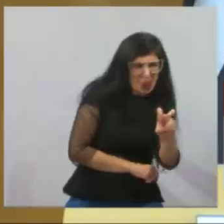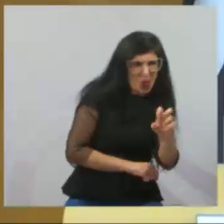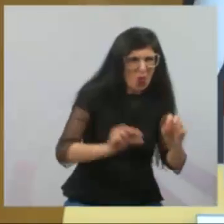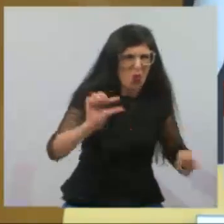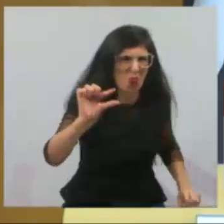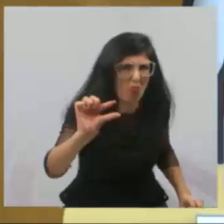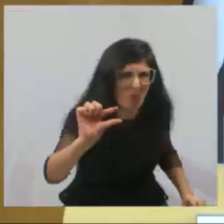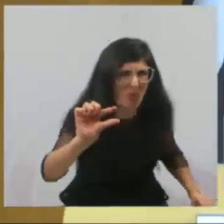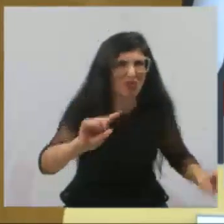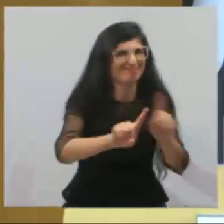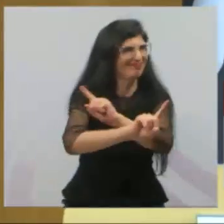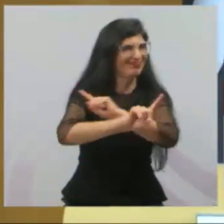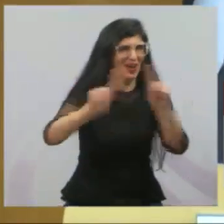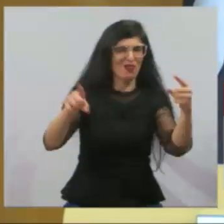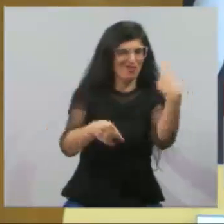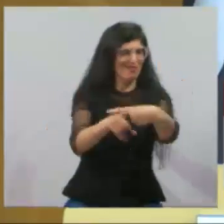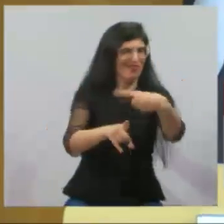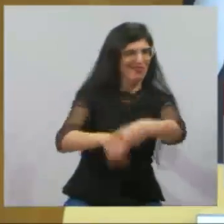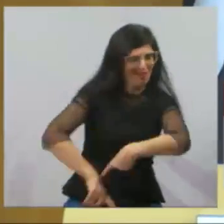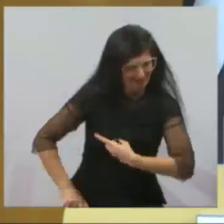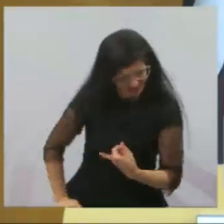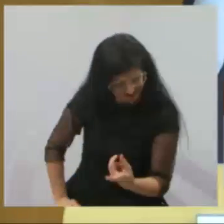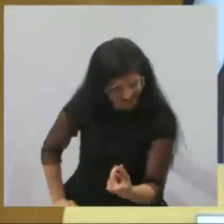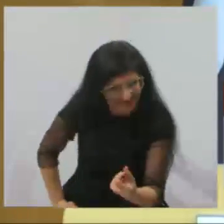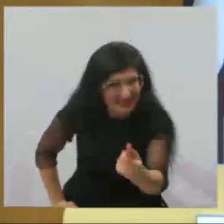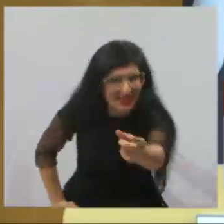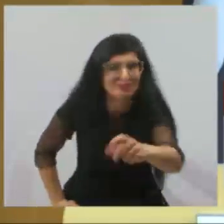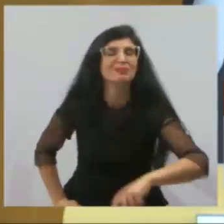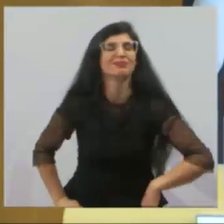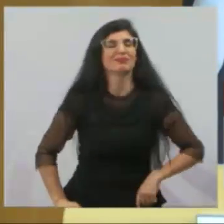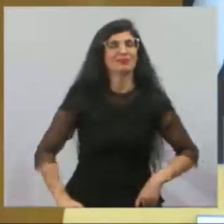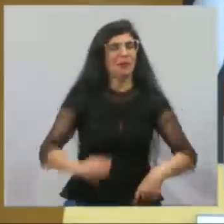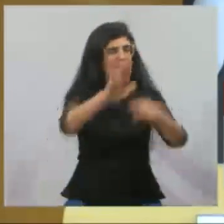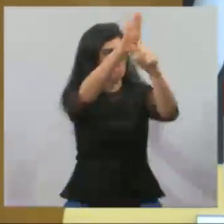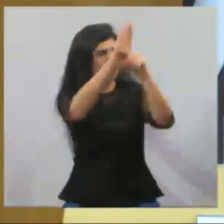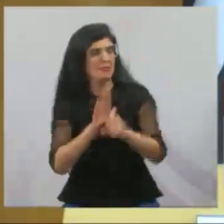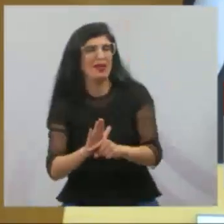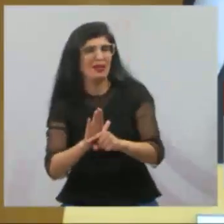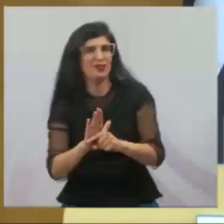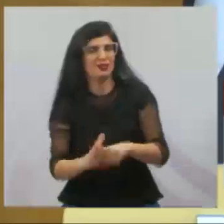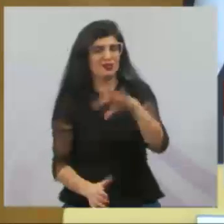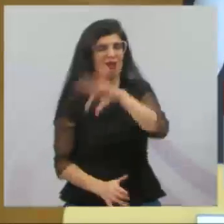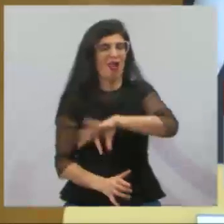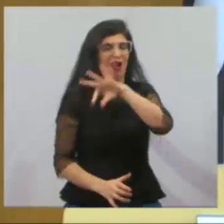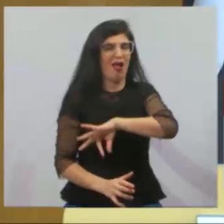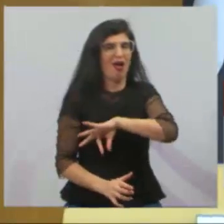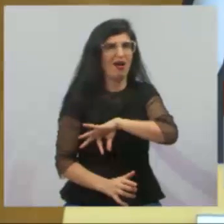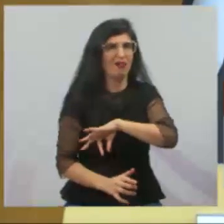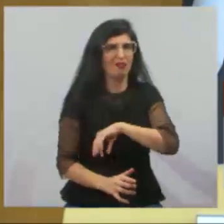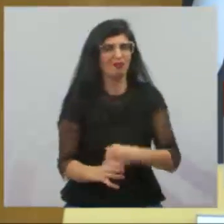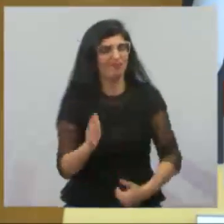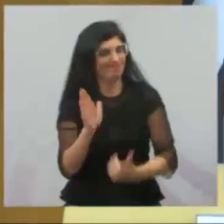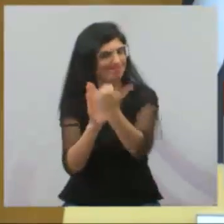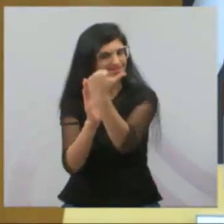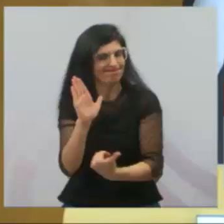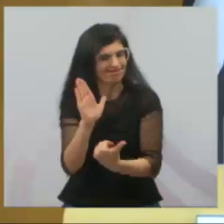pouco, porque é para o resto da vida. E tem muitos municípios que até agora pagavam 11%.